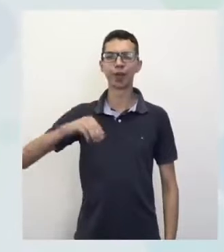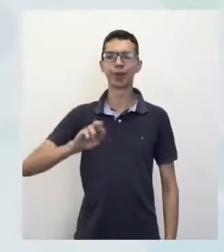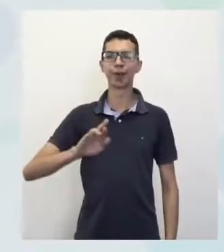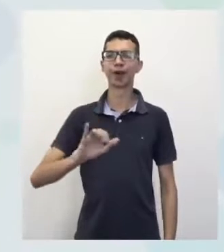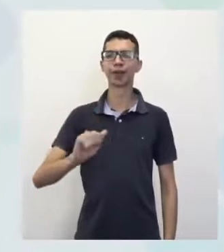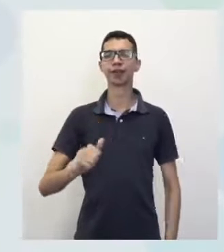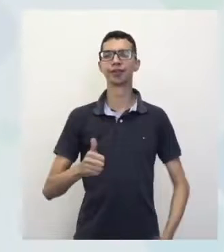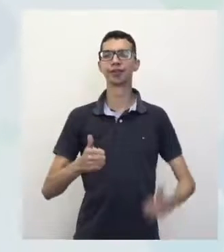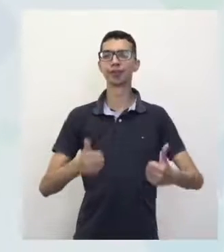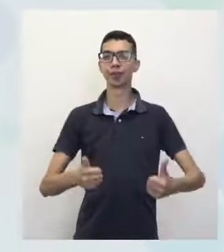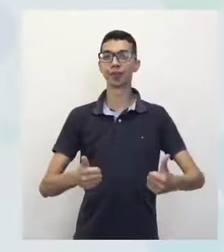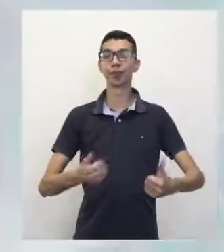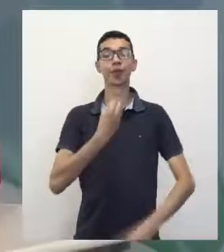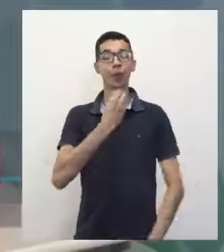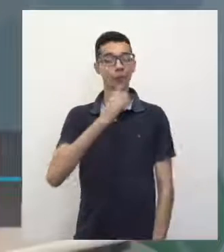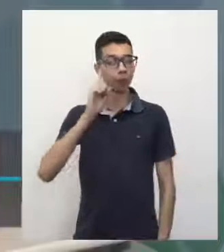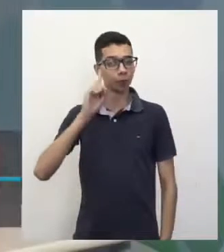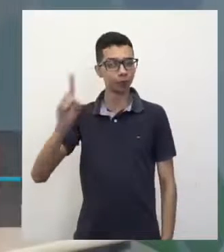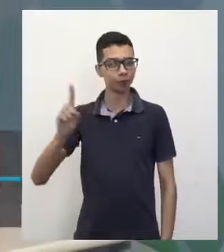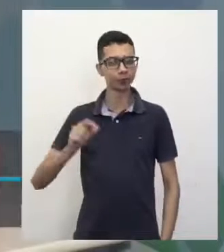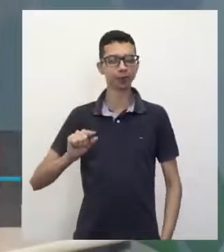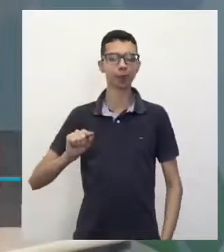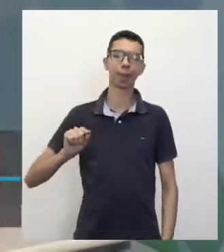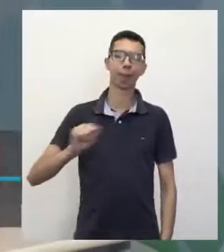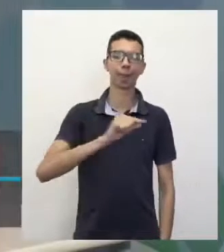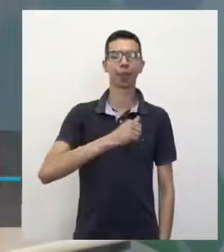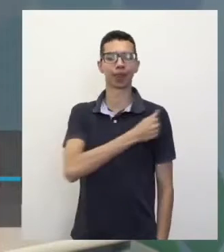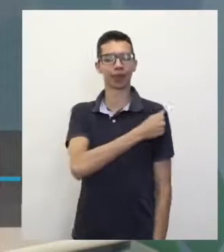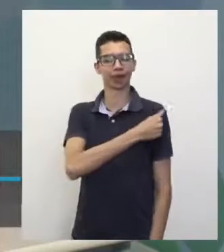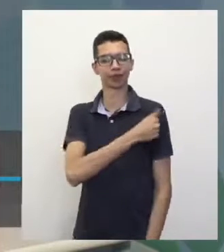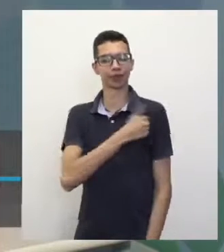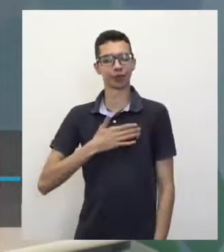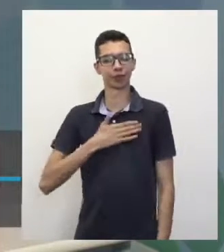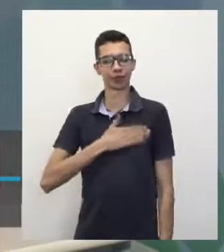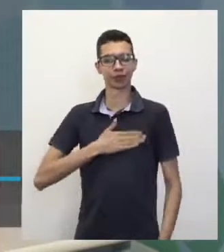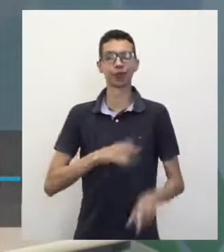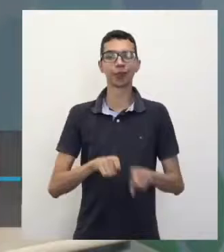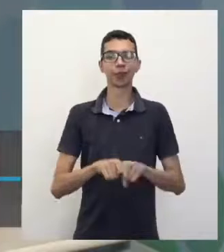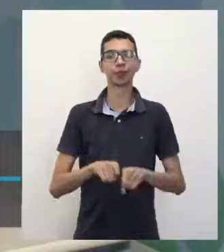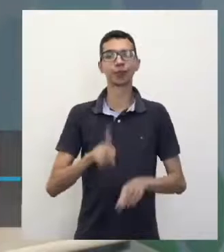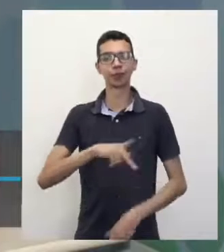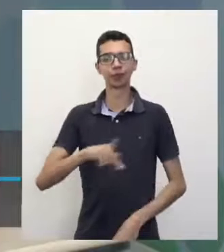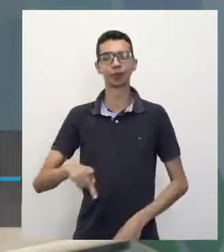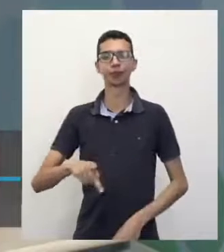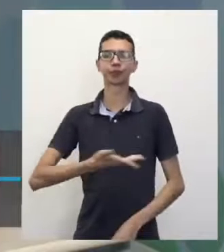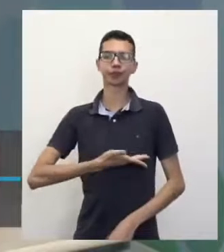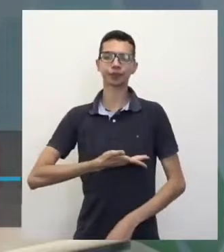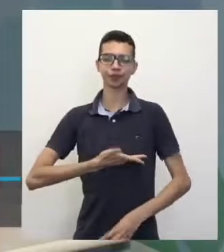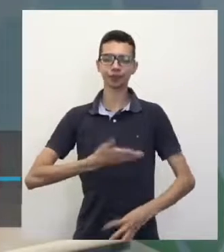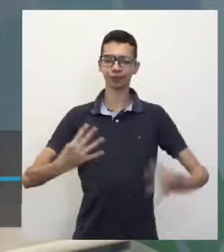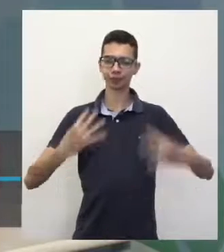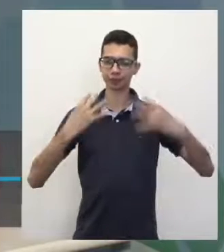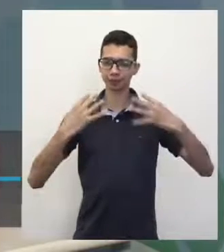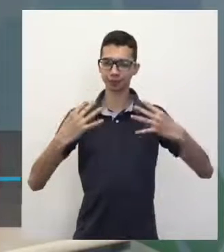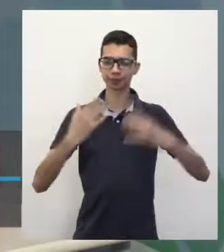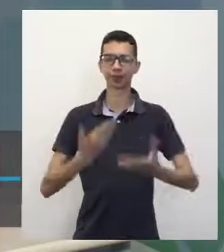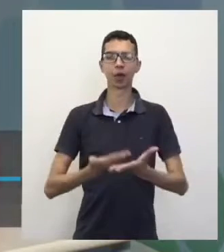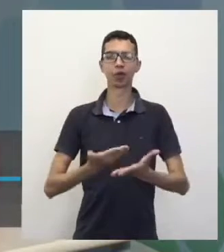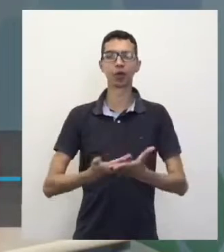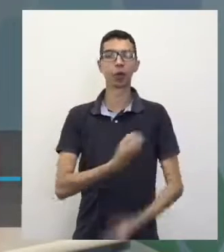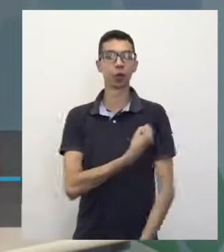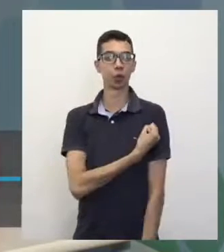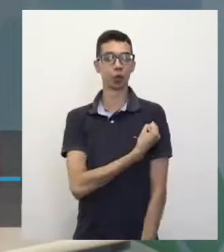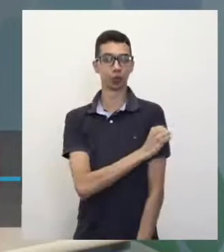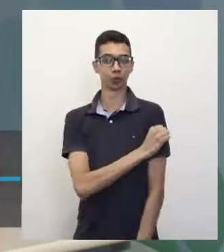Olha só, bom dia, queridos alunos, queridos professores, colegas. Esta é uma aula de arte para o 8º ano do